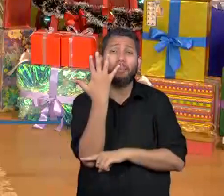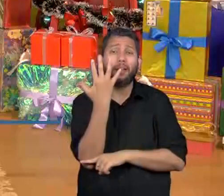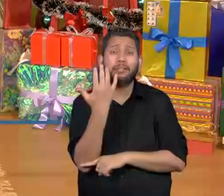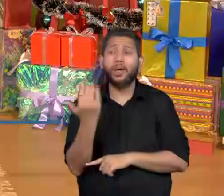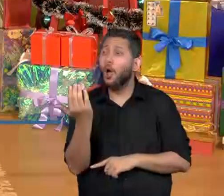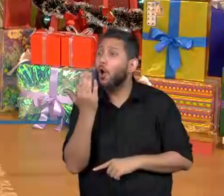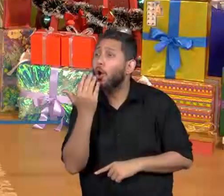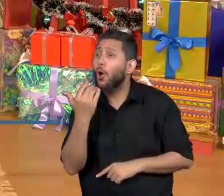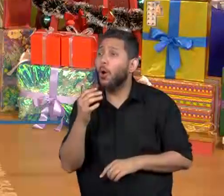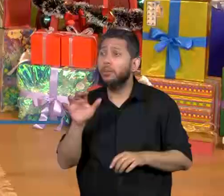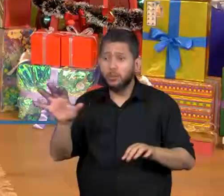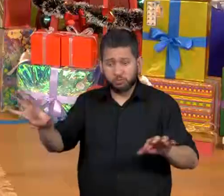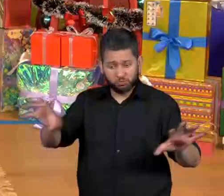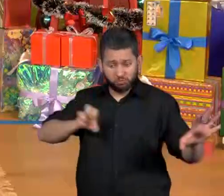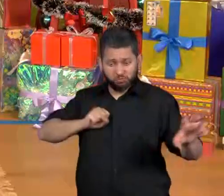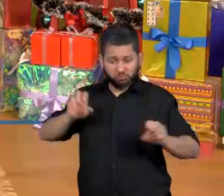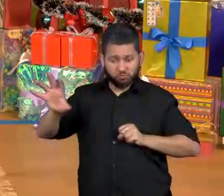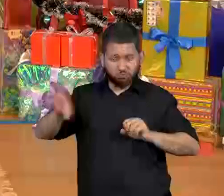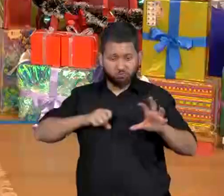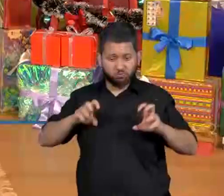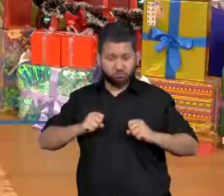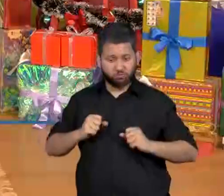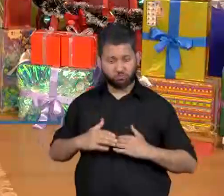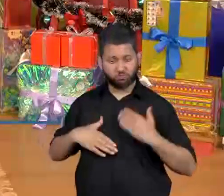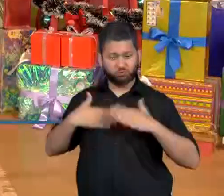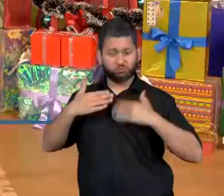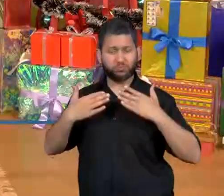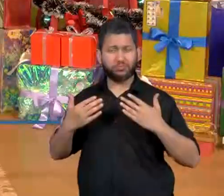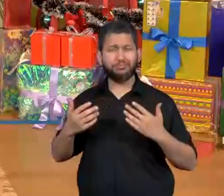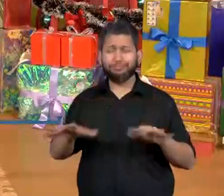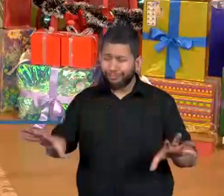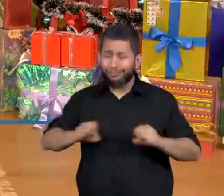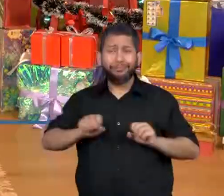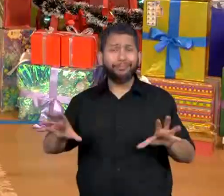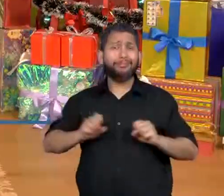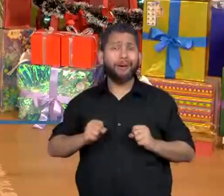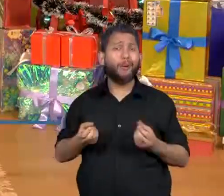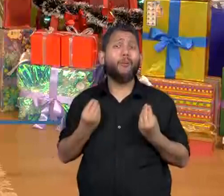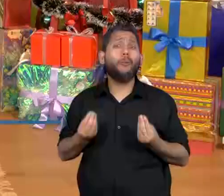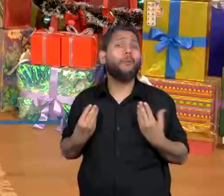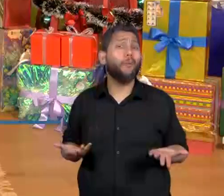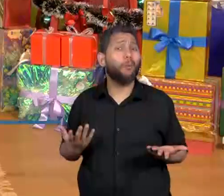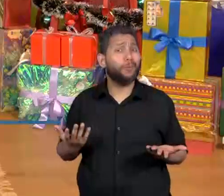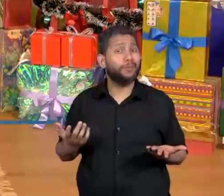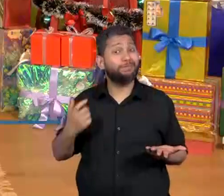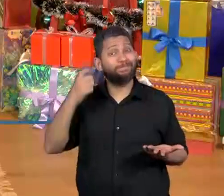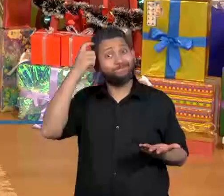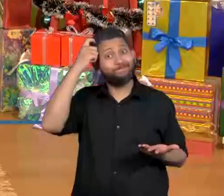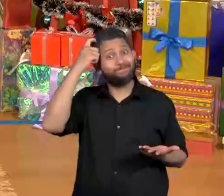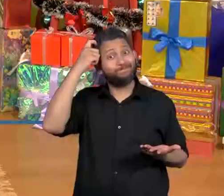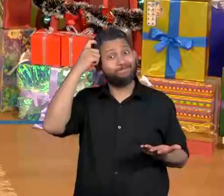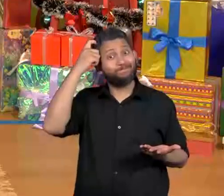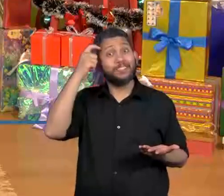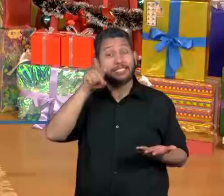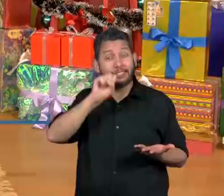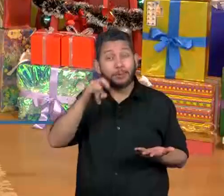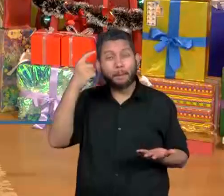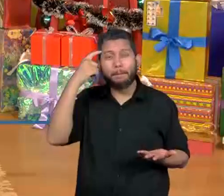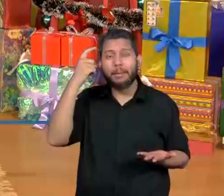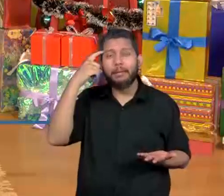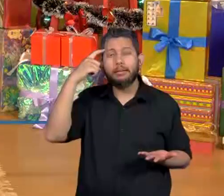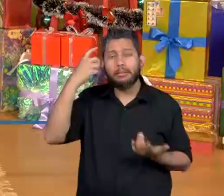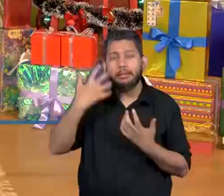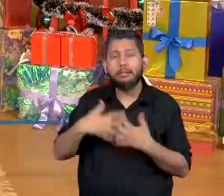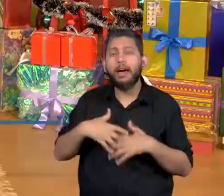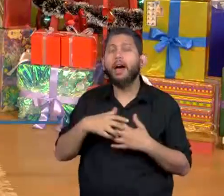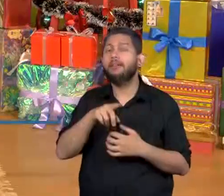eles também vão acertar a principal função aí dessas raízes, né? Muito bom, Pro. E aí você